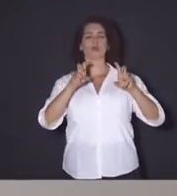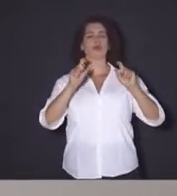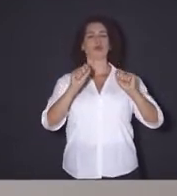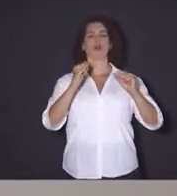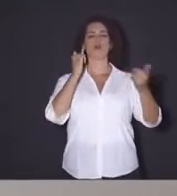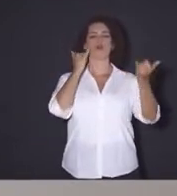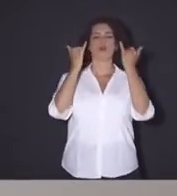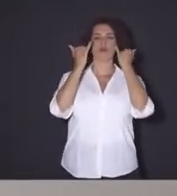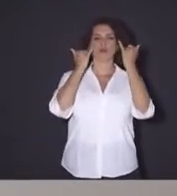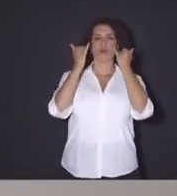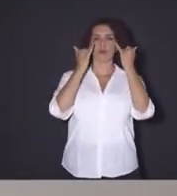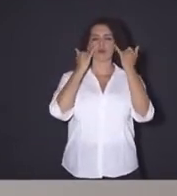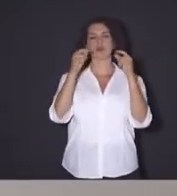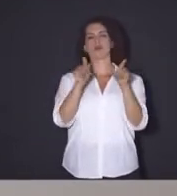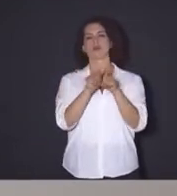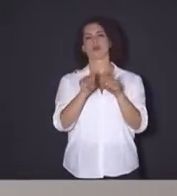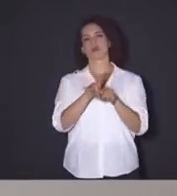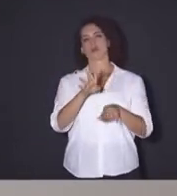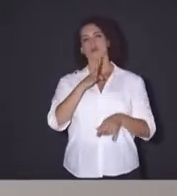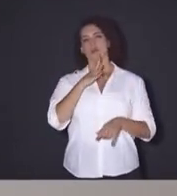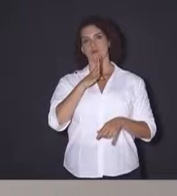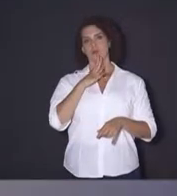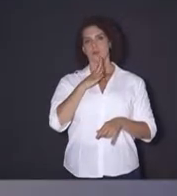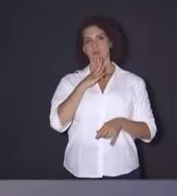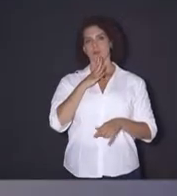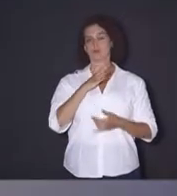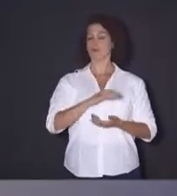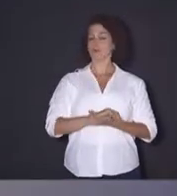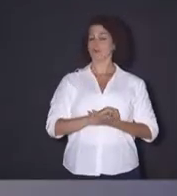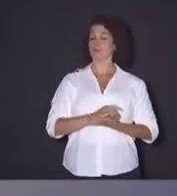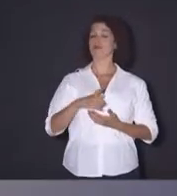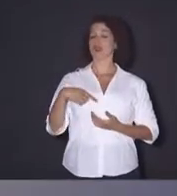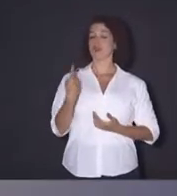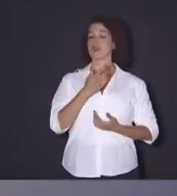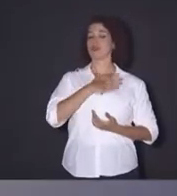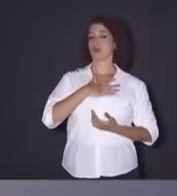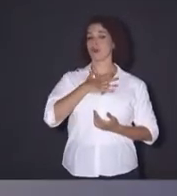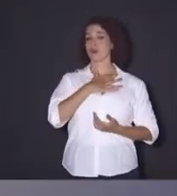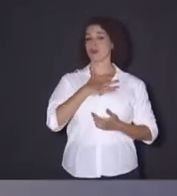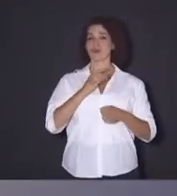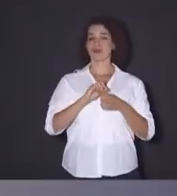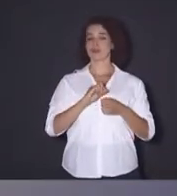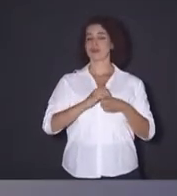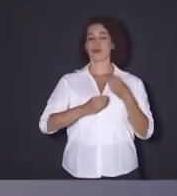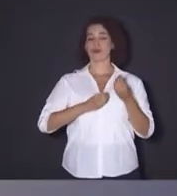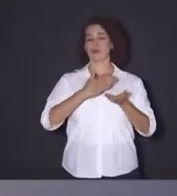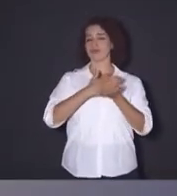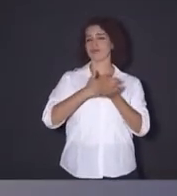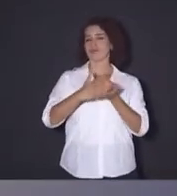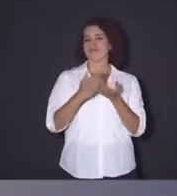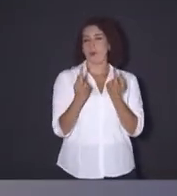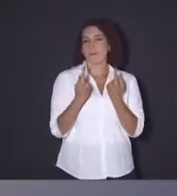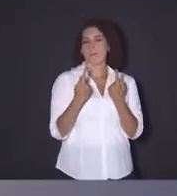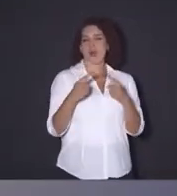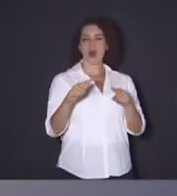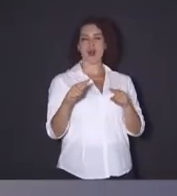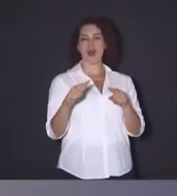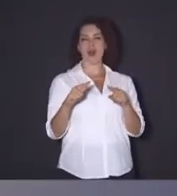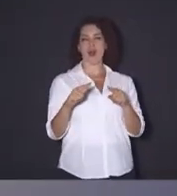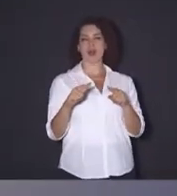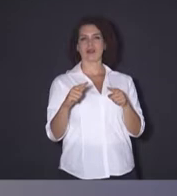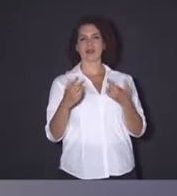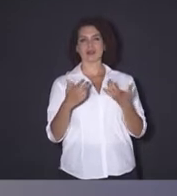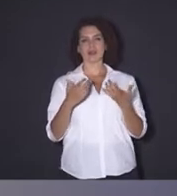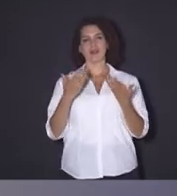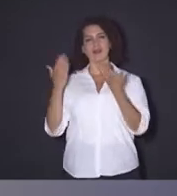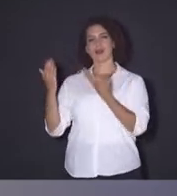e do conhecimento. E como nós gostamos sempre de fazer, começamos exatamente com uma provocação, já a partir dessa